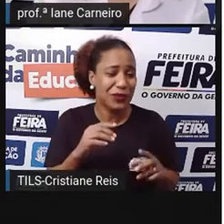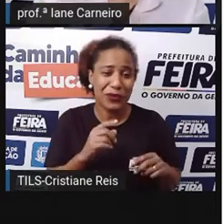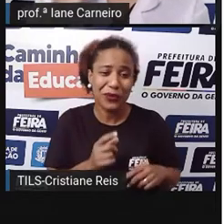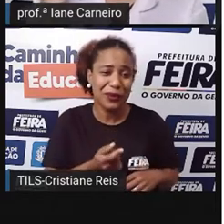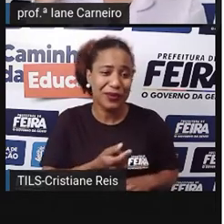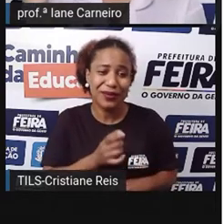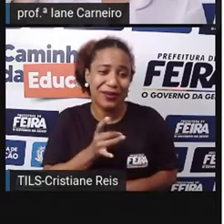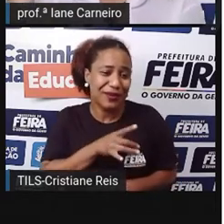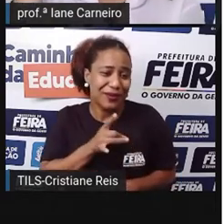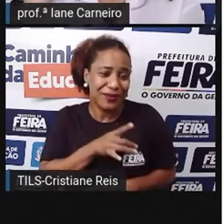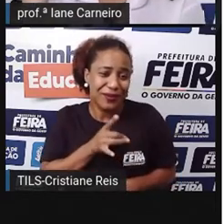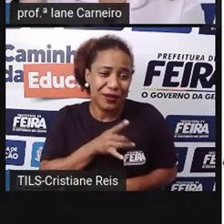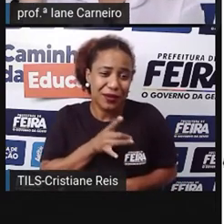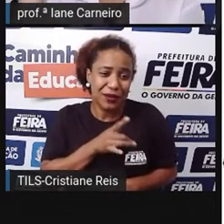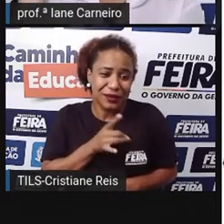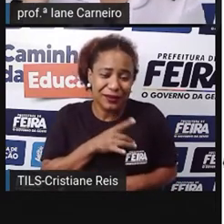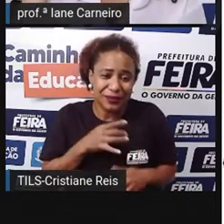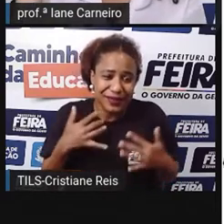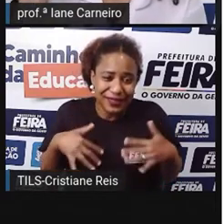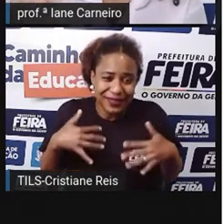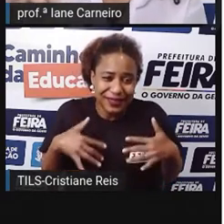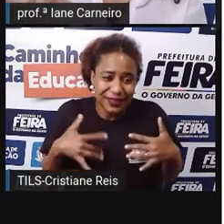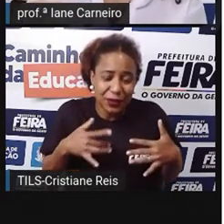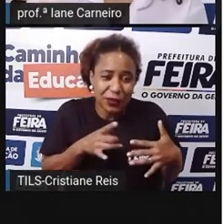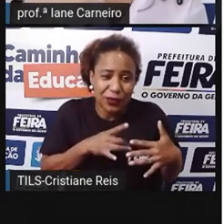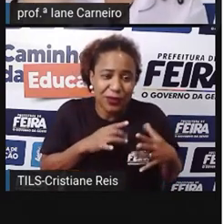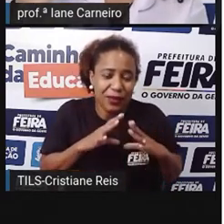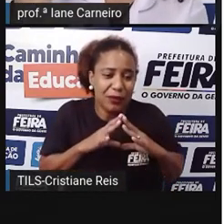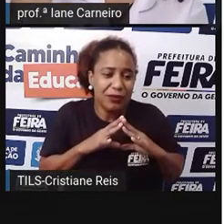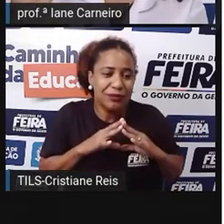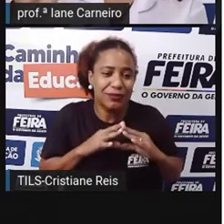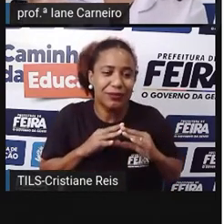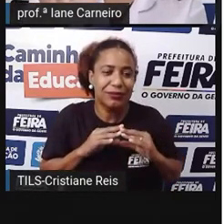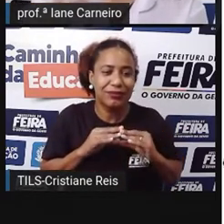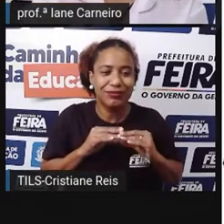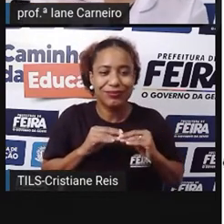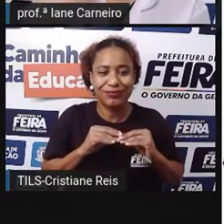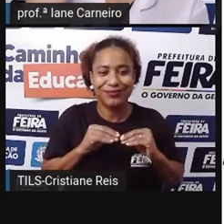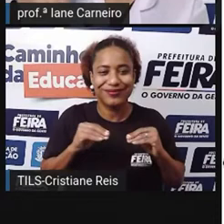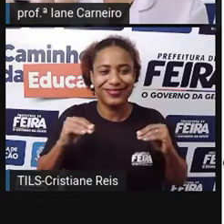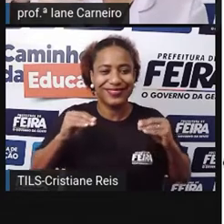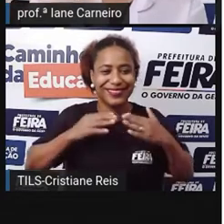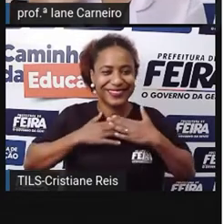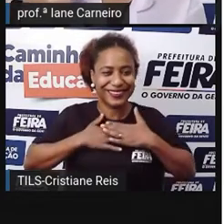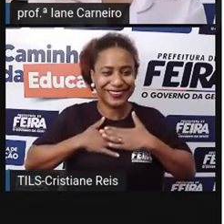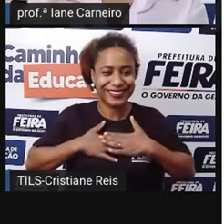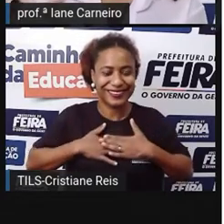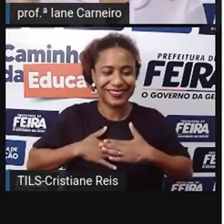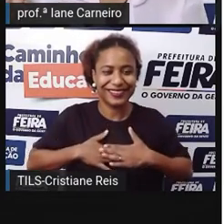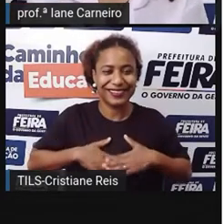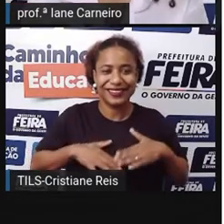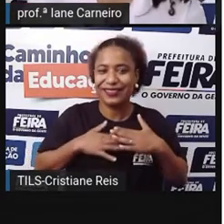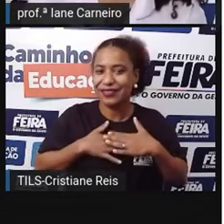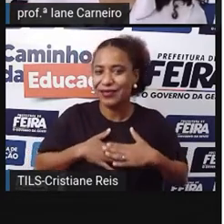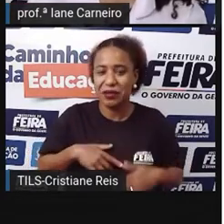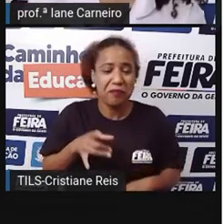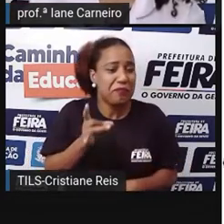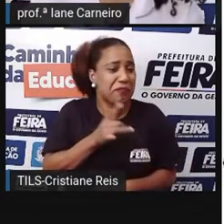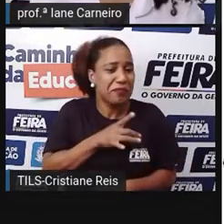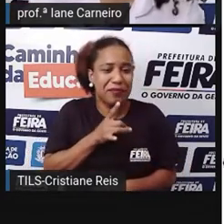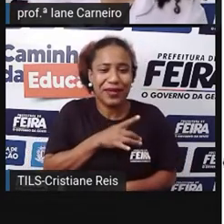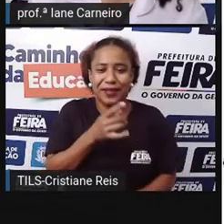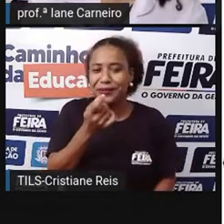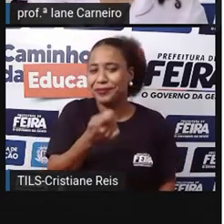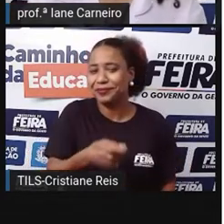o medo foi se desfazendo, diminuindo, né? E aí ela foi percebendo que não precisava ter aquele medo,